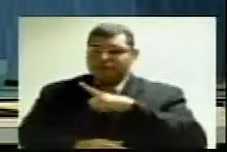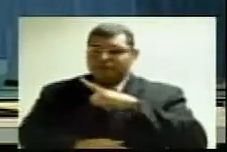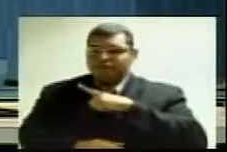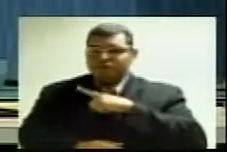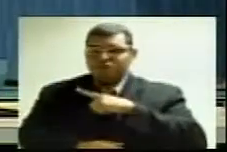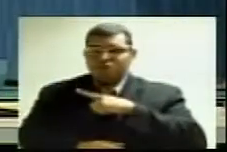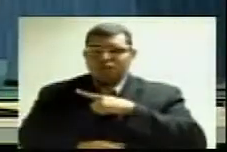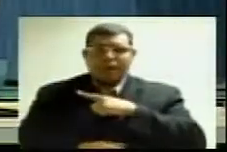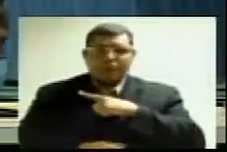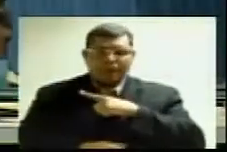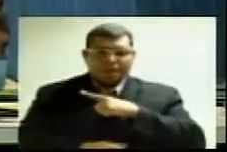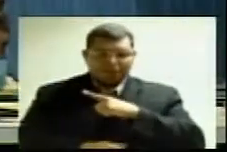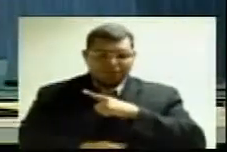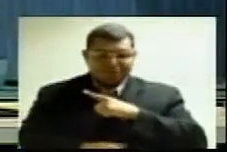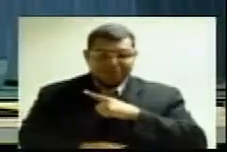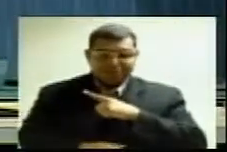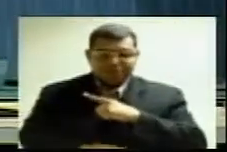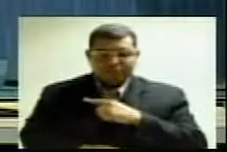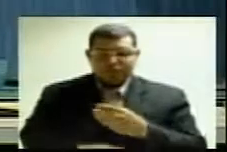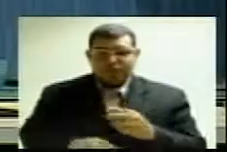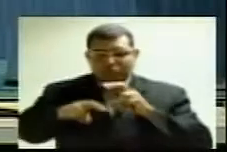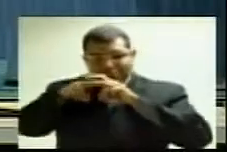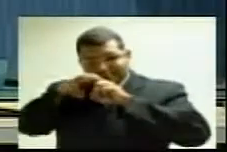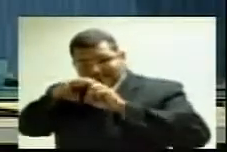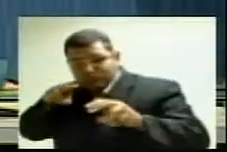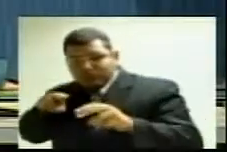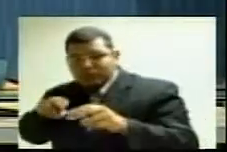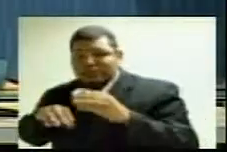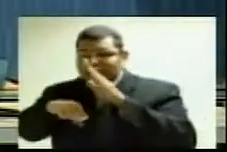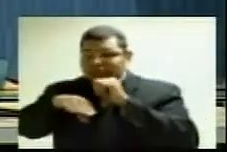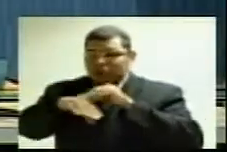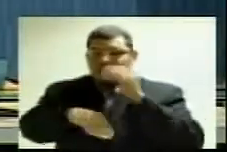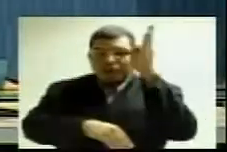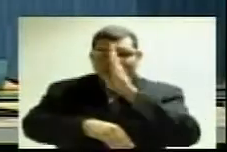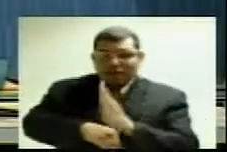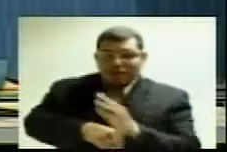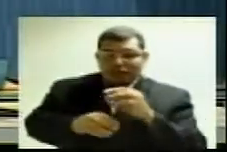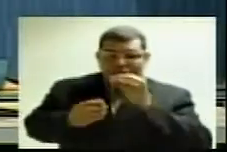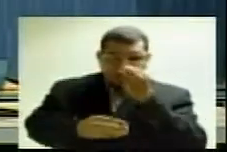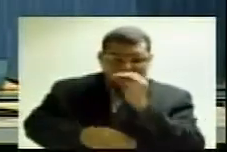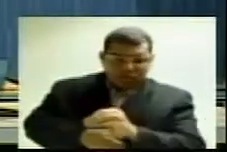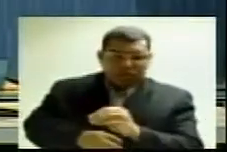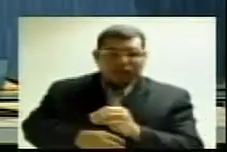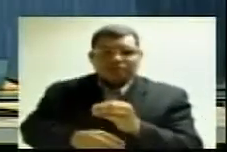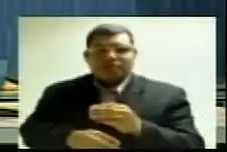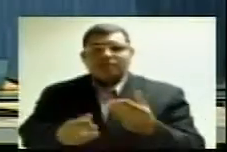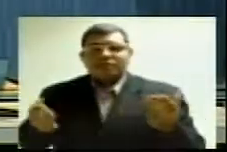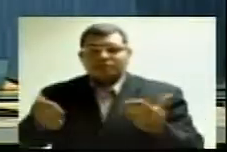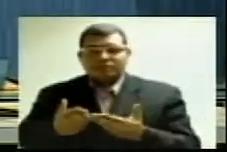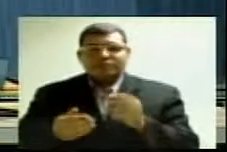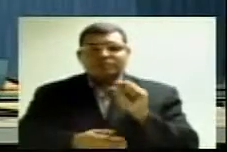um descarrilhamento do trem que se chama Brasil. Um